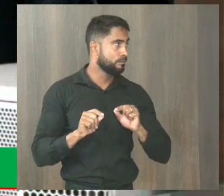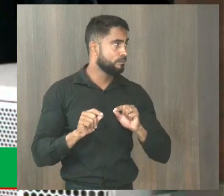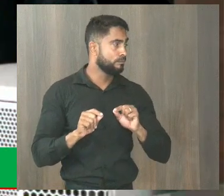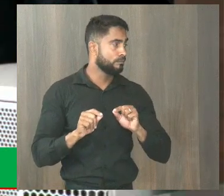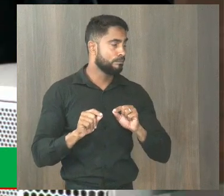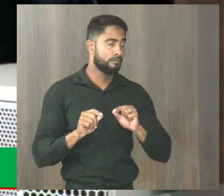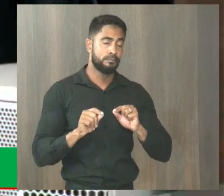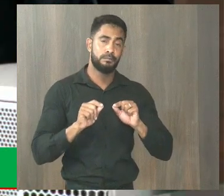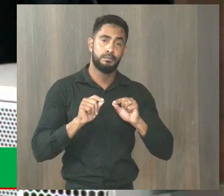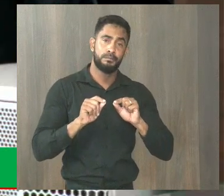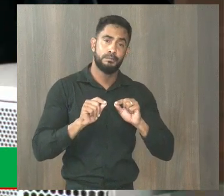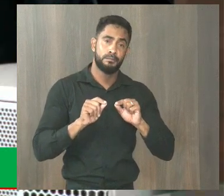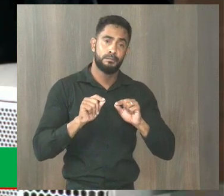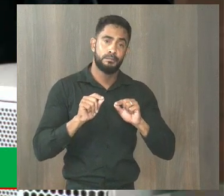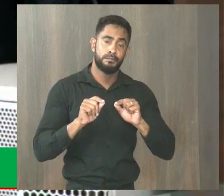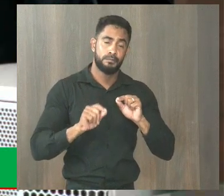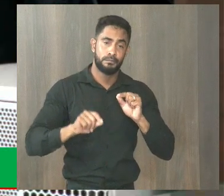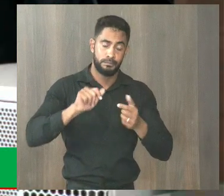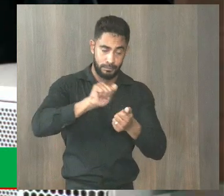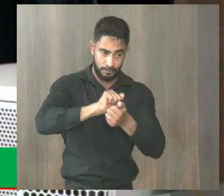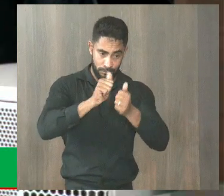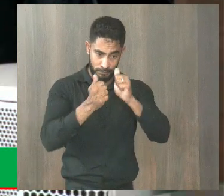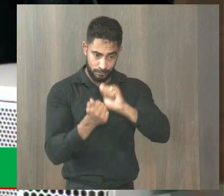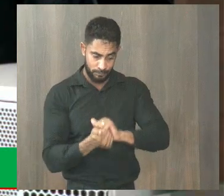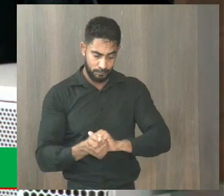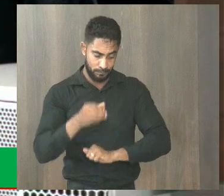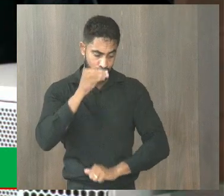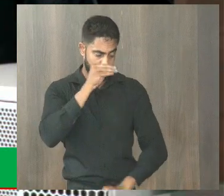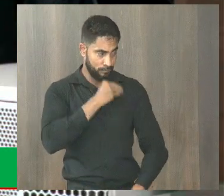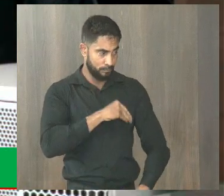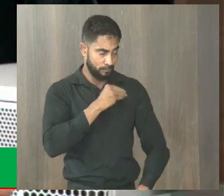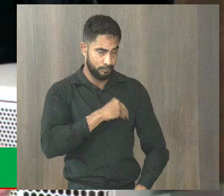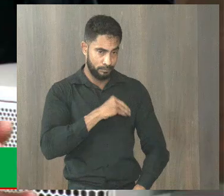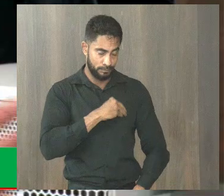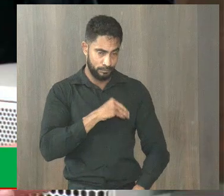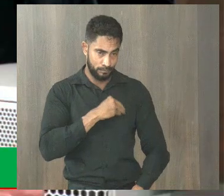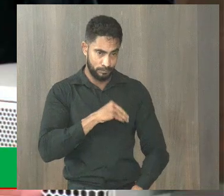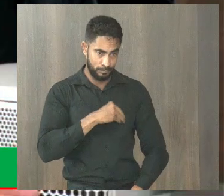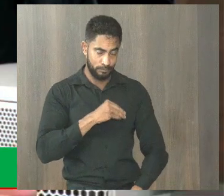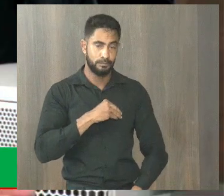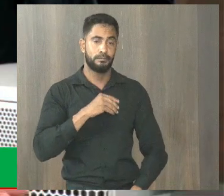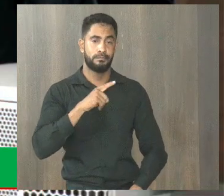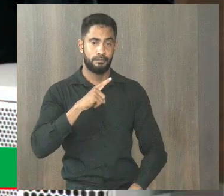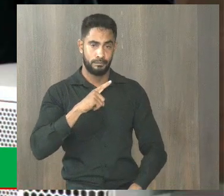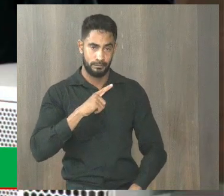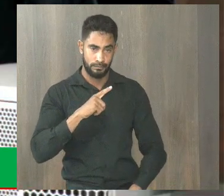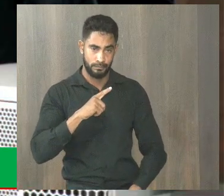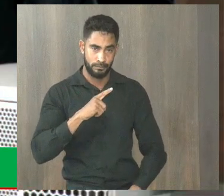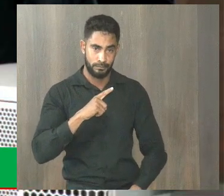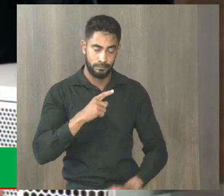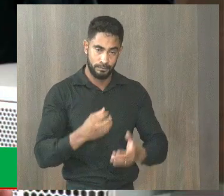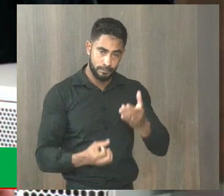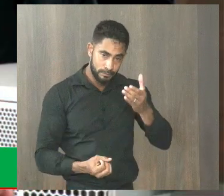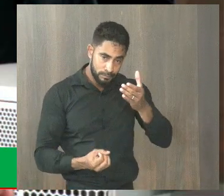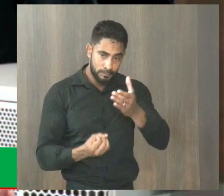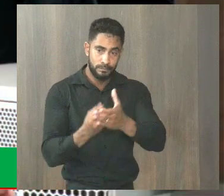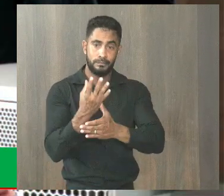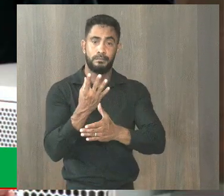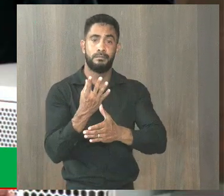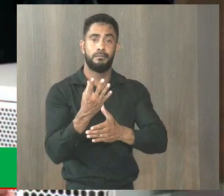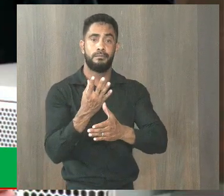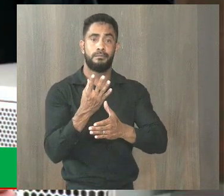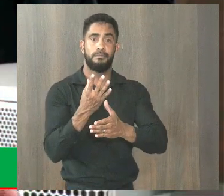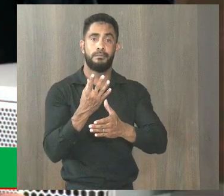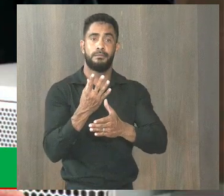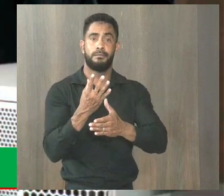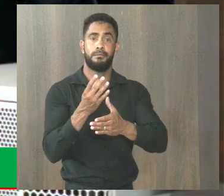seja feito essa adequação salarial para que possa ter essa adequação, tem que criar-se o cargo